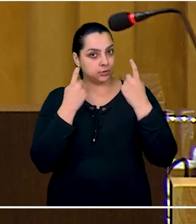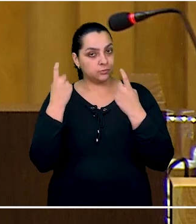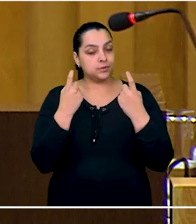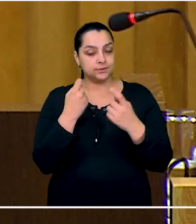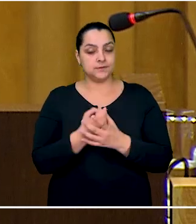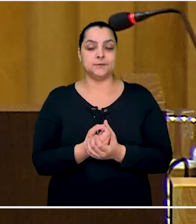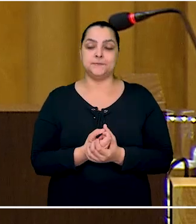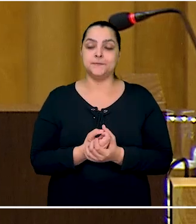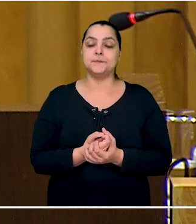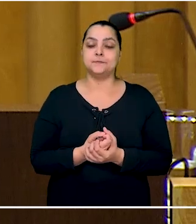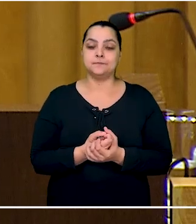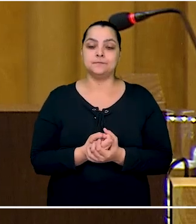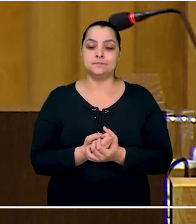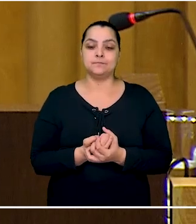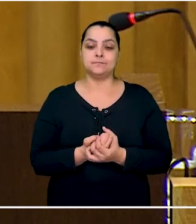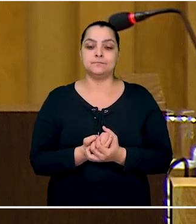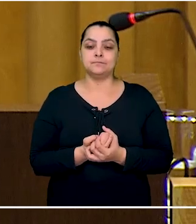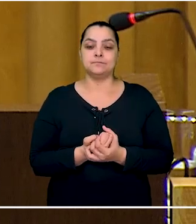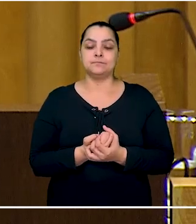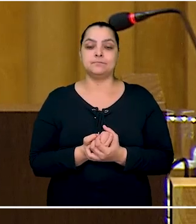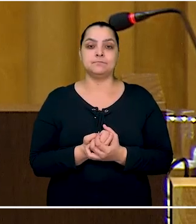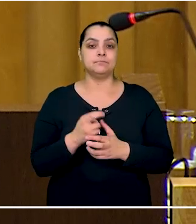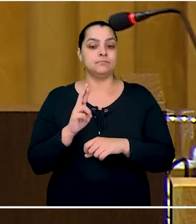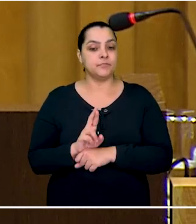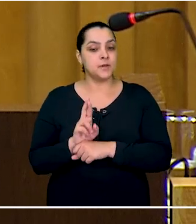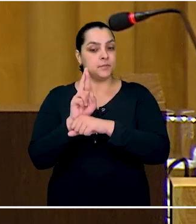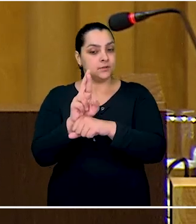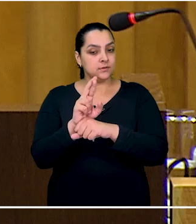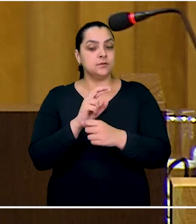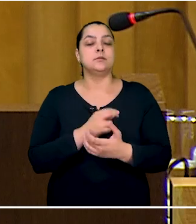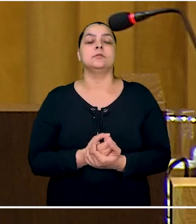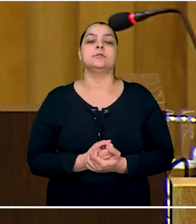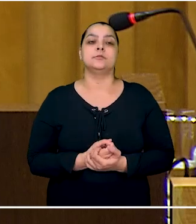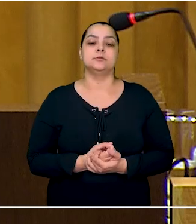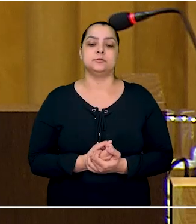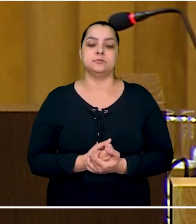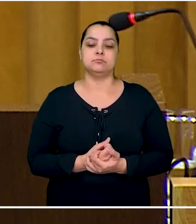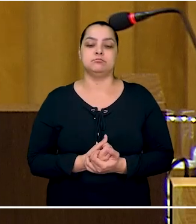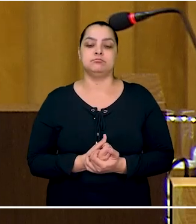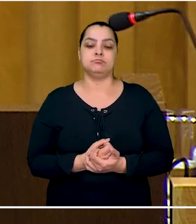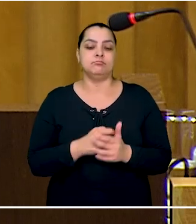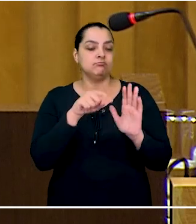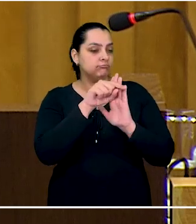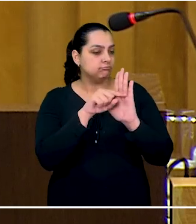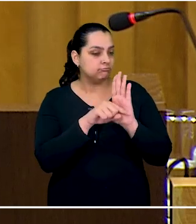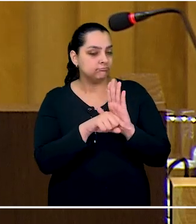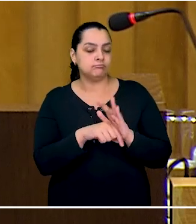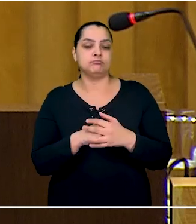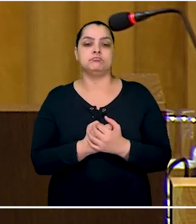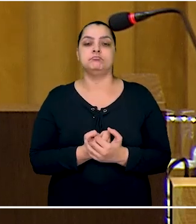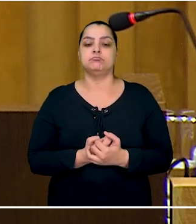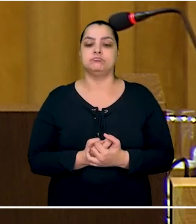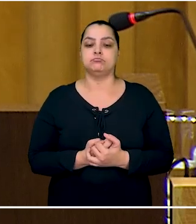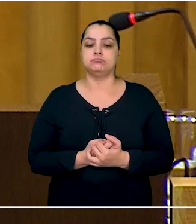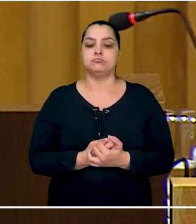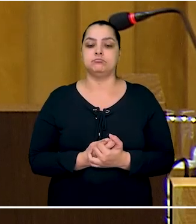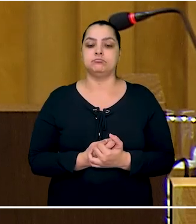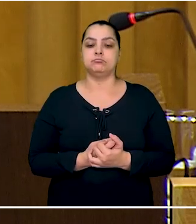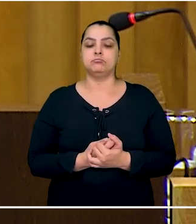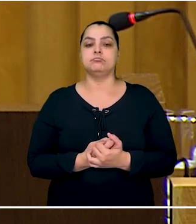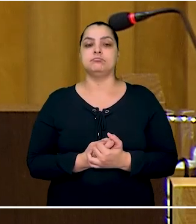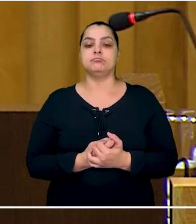preocupação, também contemplando representantes ou examinadores e examinadoras